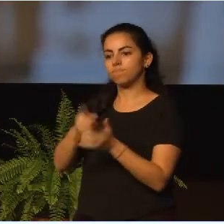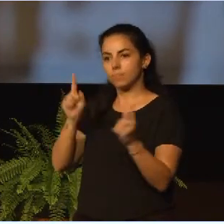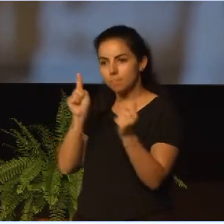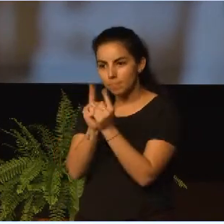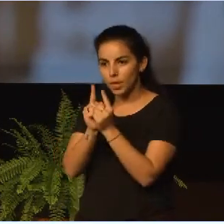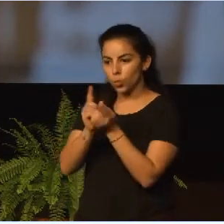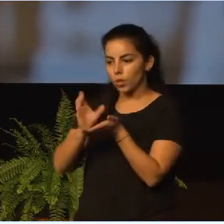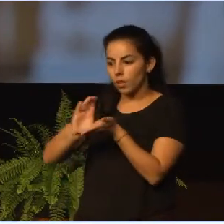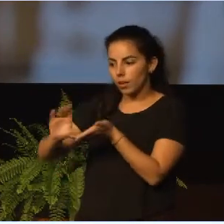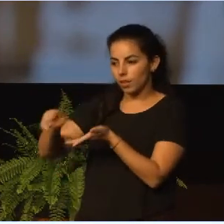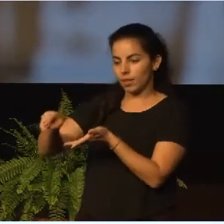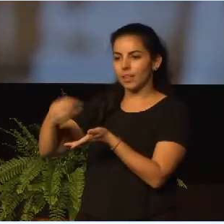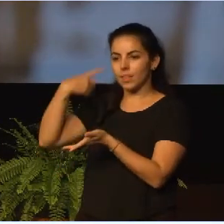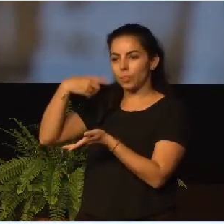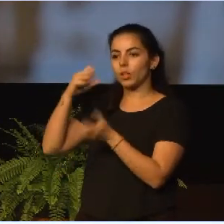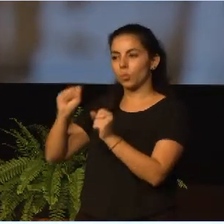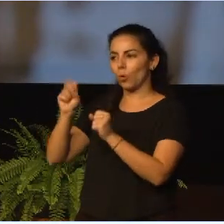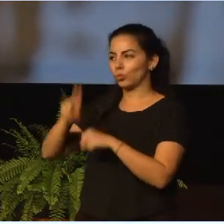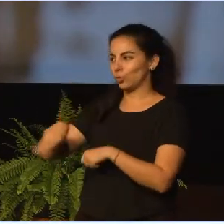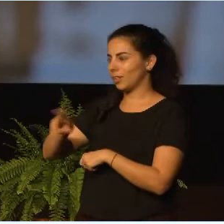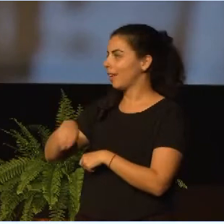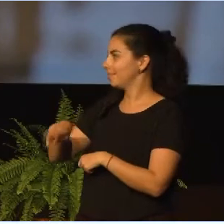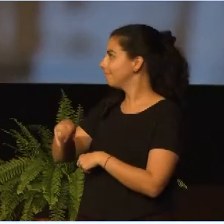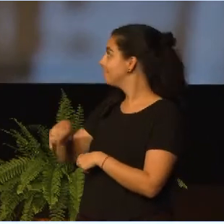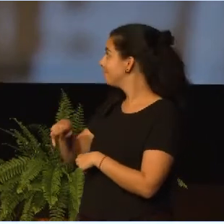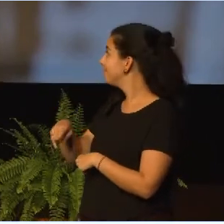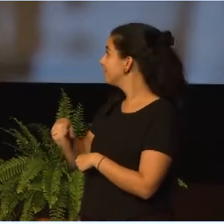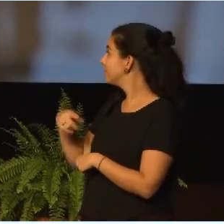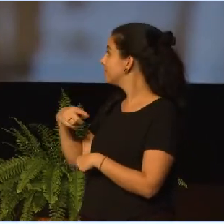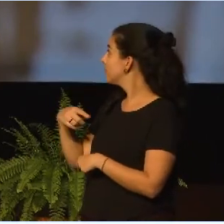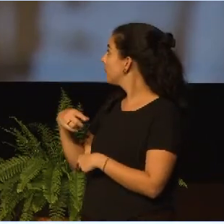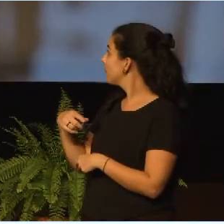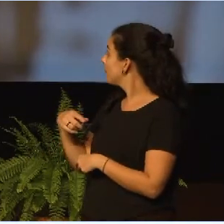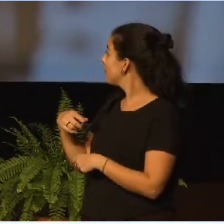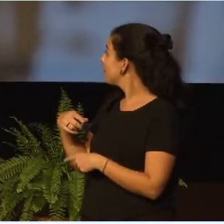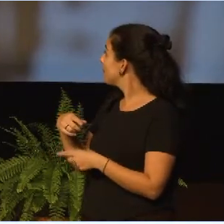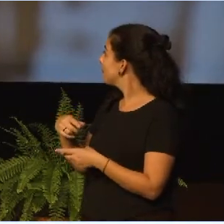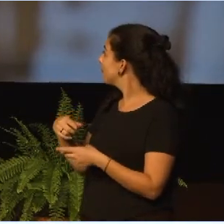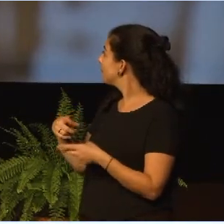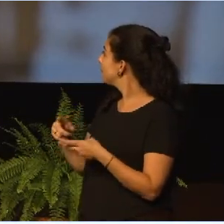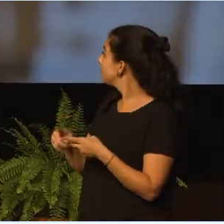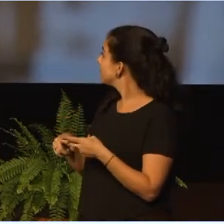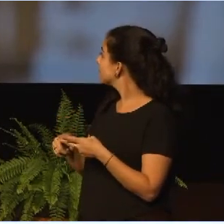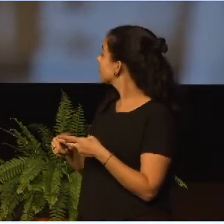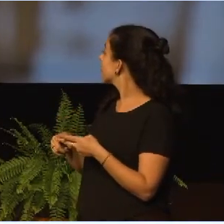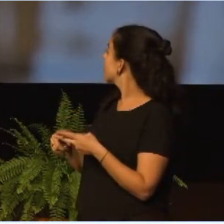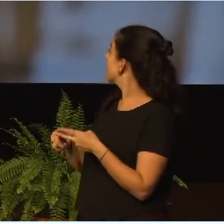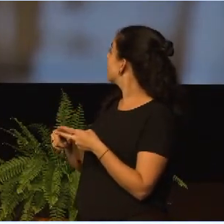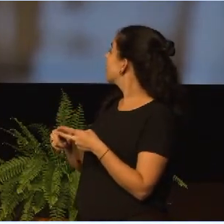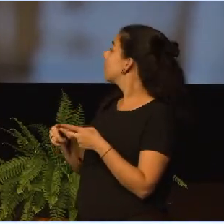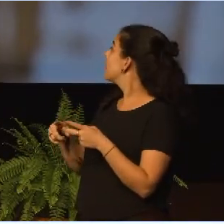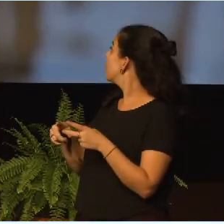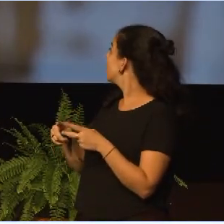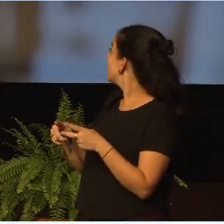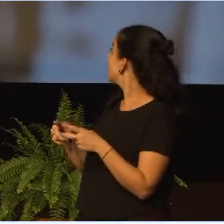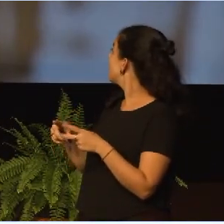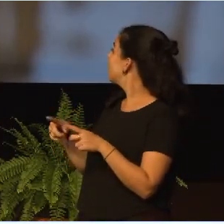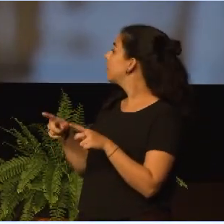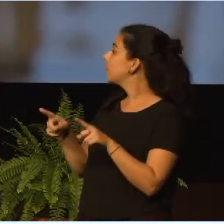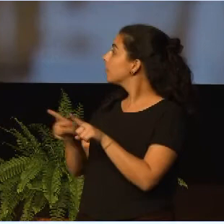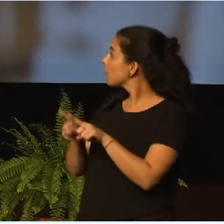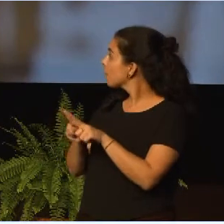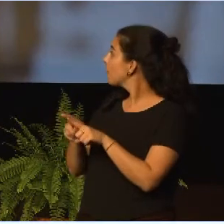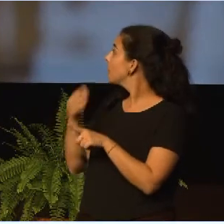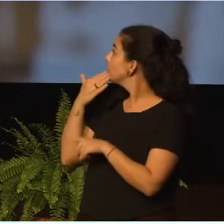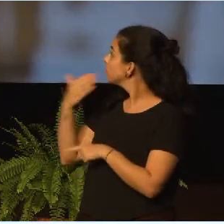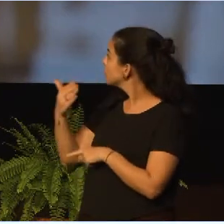governo solicitando auditoria digital. Isso vai ser um grande turnover nessa história toda, quando o cara levantar a mão e falar assim, ó, eu preciso disso, quanto que é, ou me